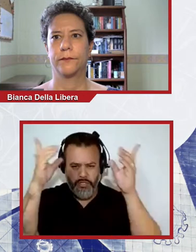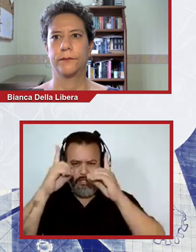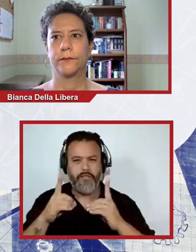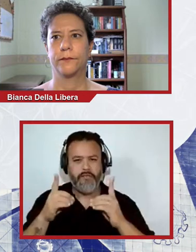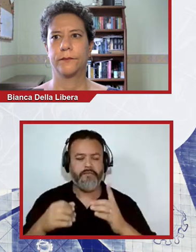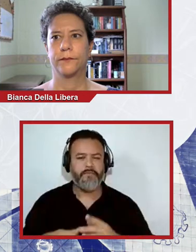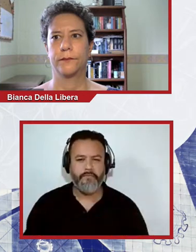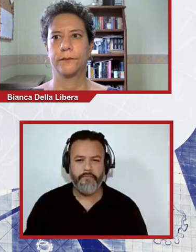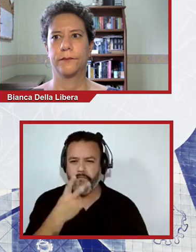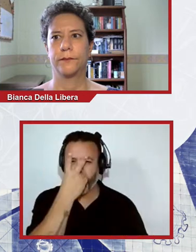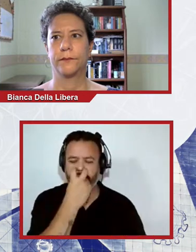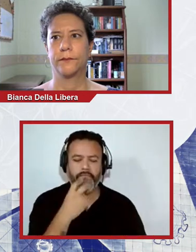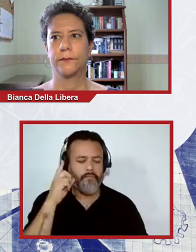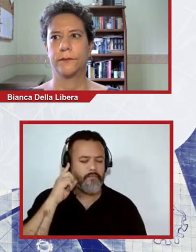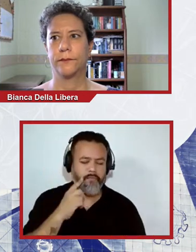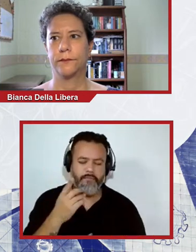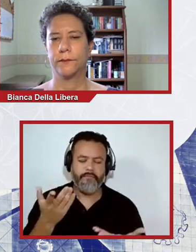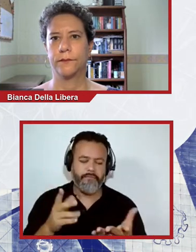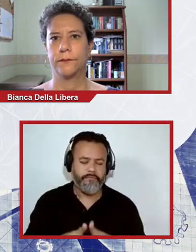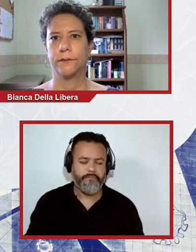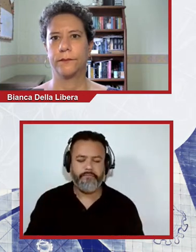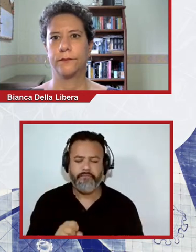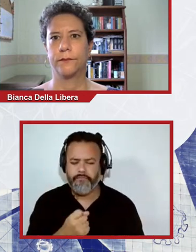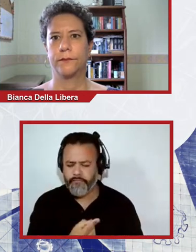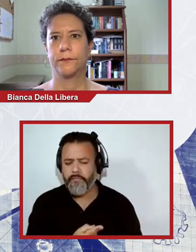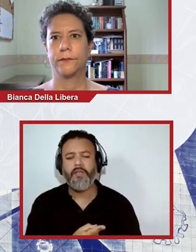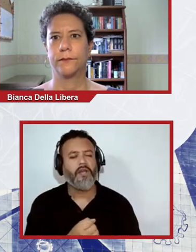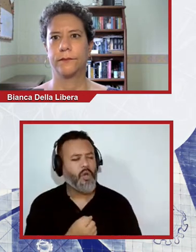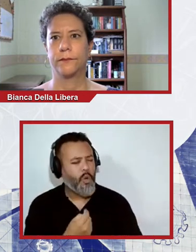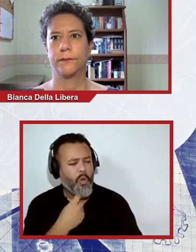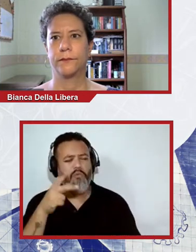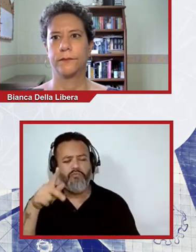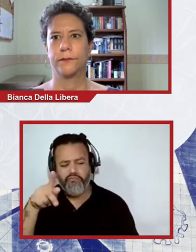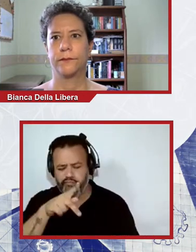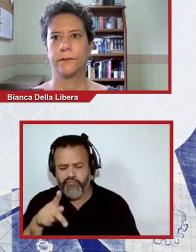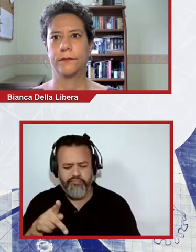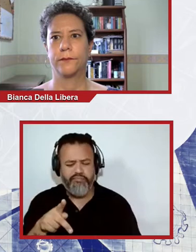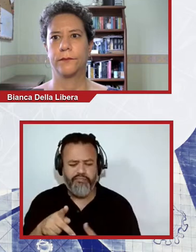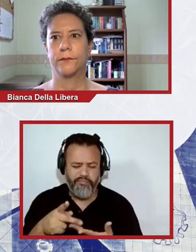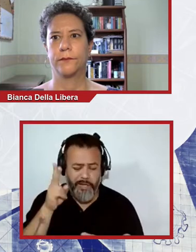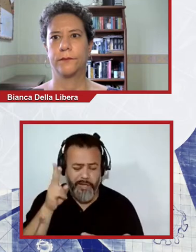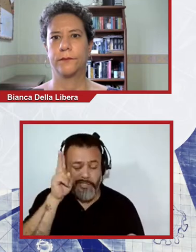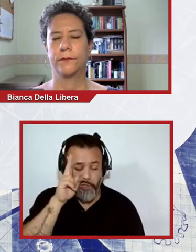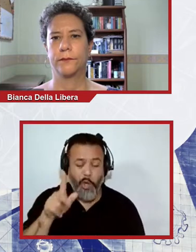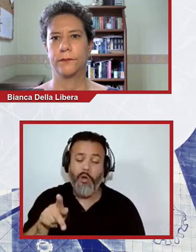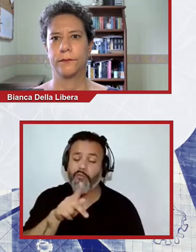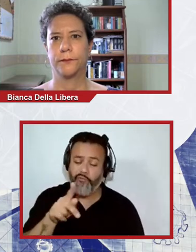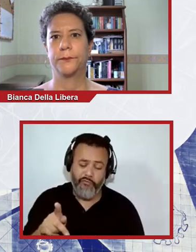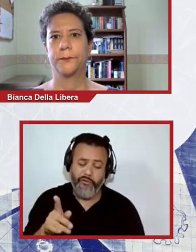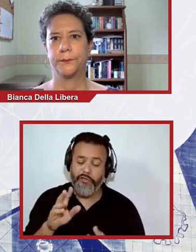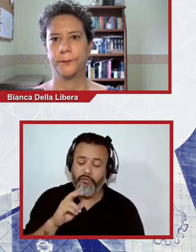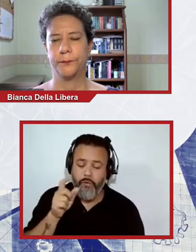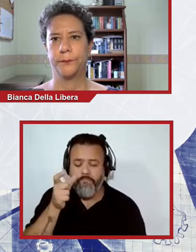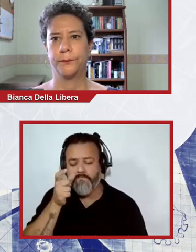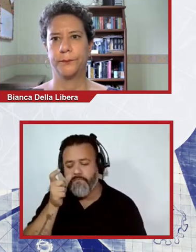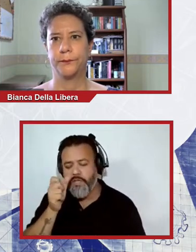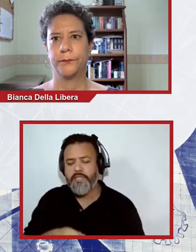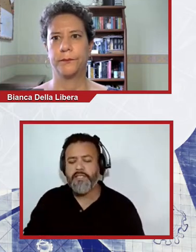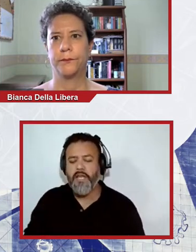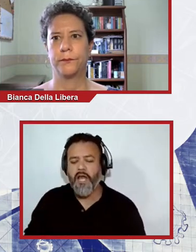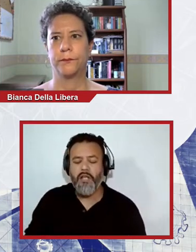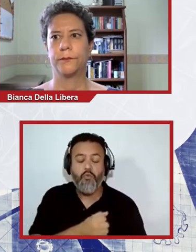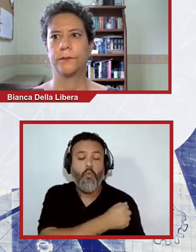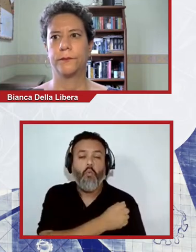isso. Um garoto cego, um professor interessado, que conhecia um pouco de tecnologia, vamos sentar junto e vamos fazer alguma coisa que